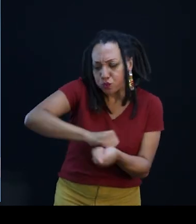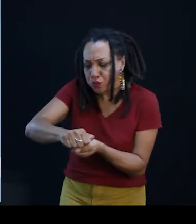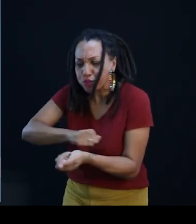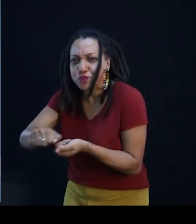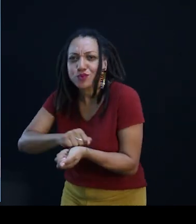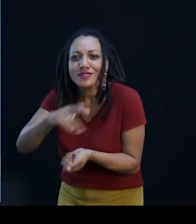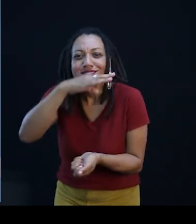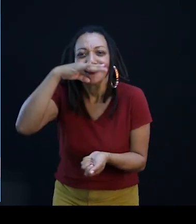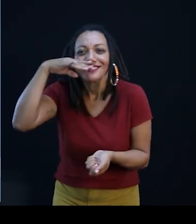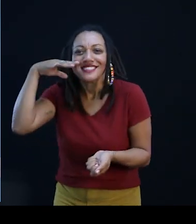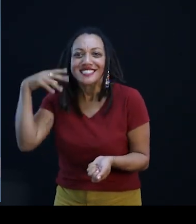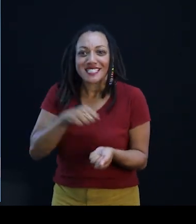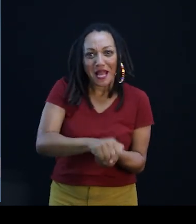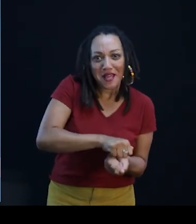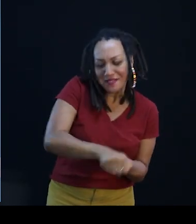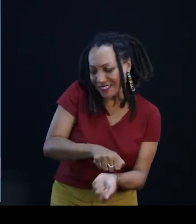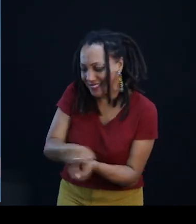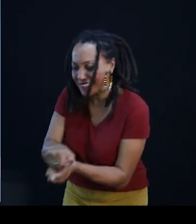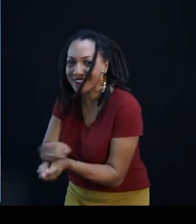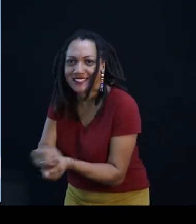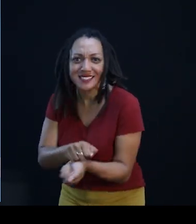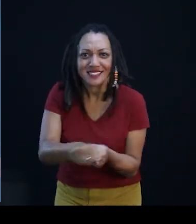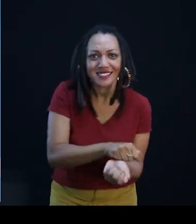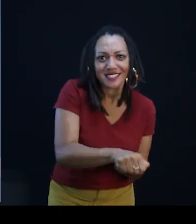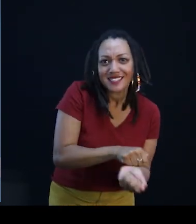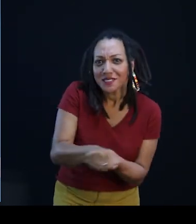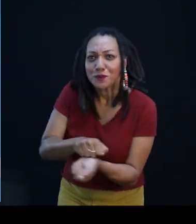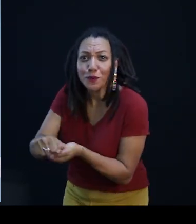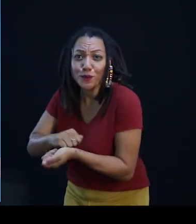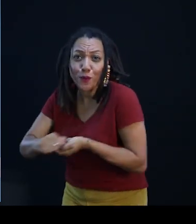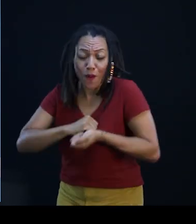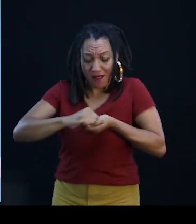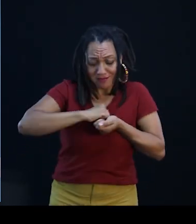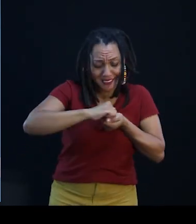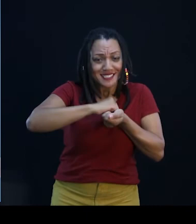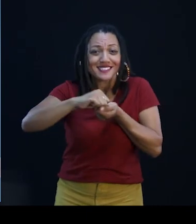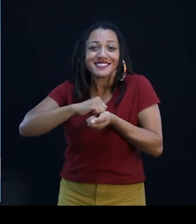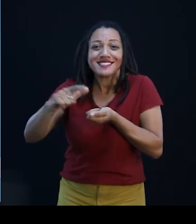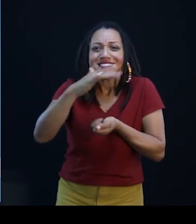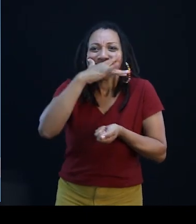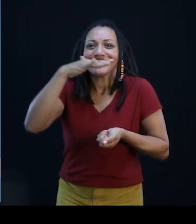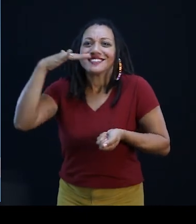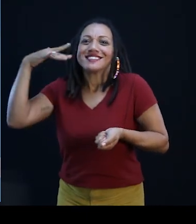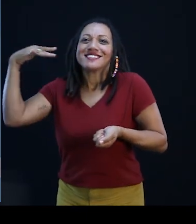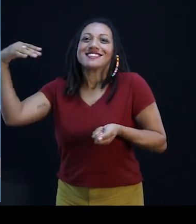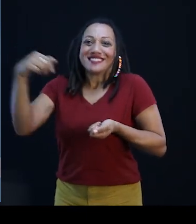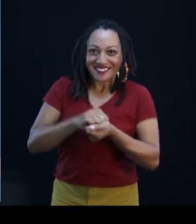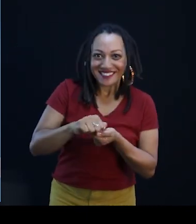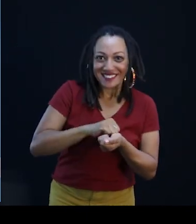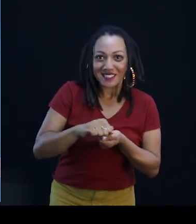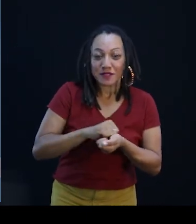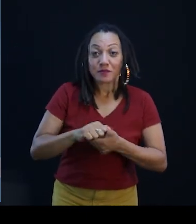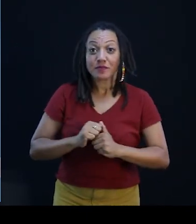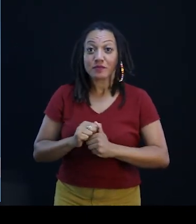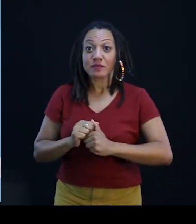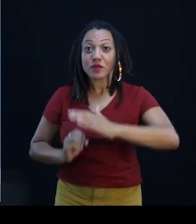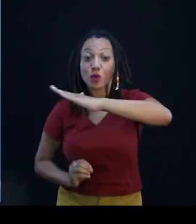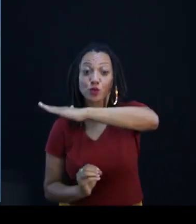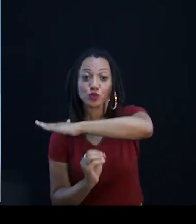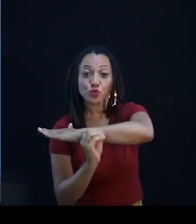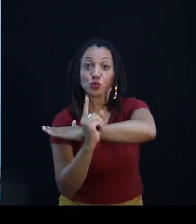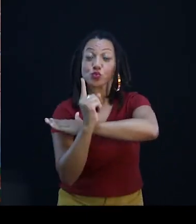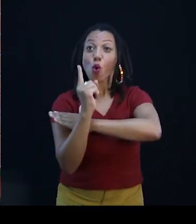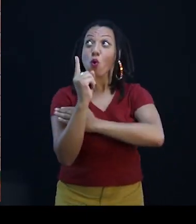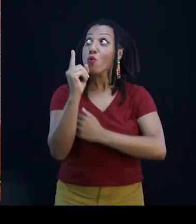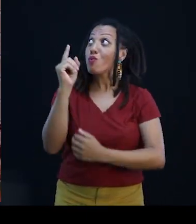mais lava, mais cheira. Lava, lava, lavadeira, quanto mais lava, mais cheira. E o sol